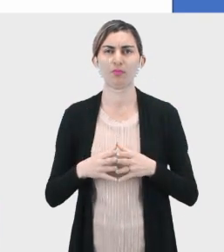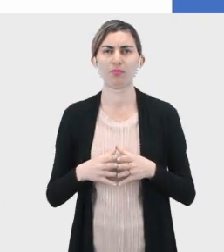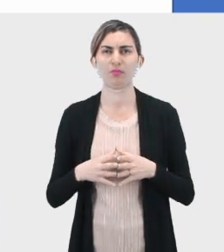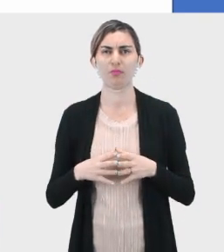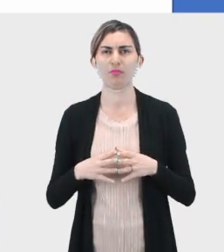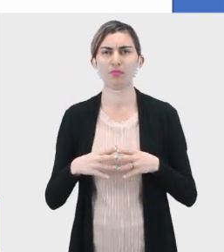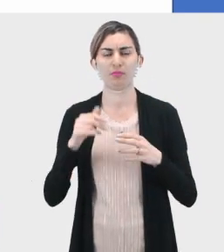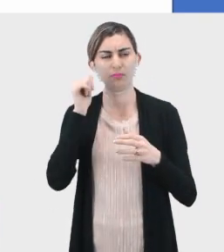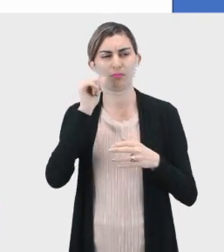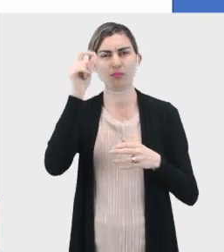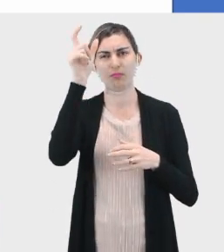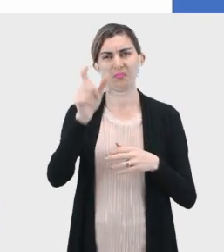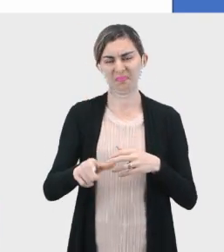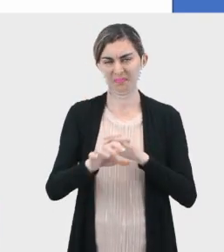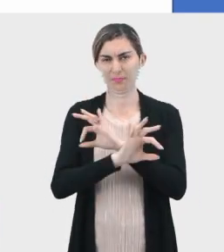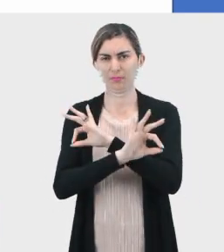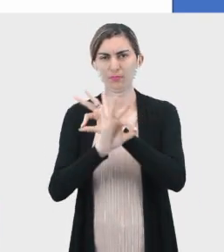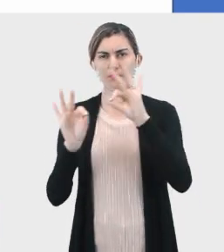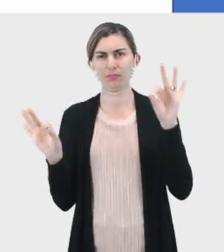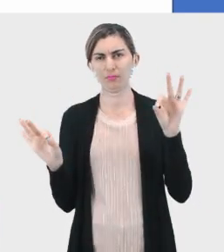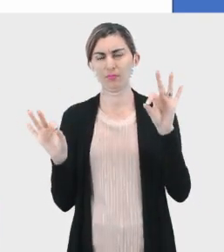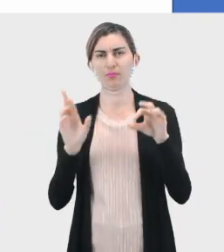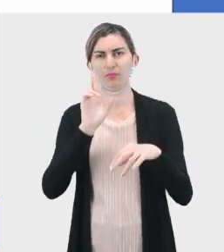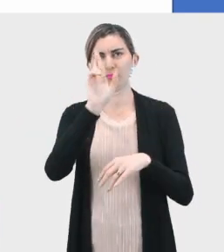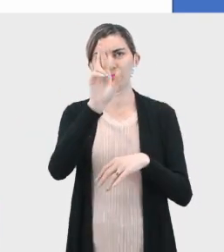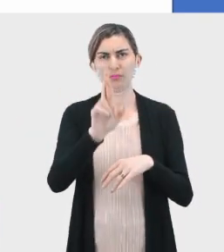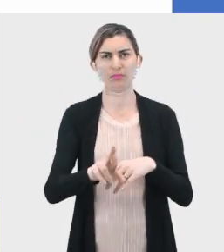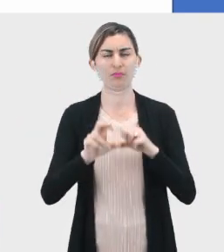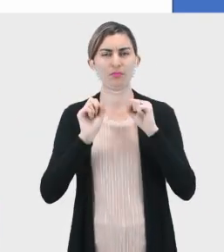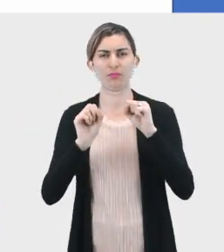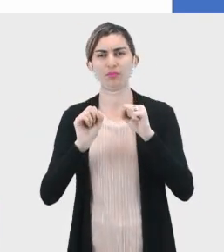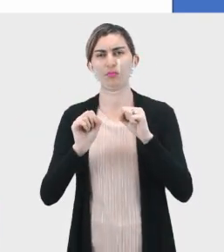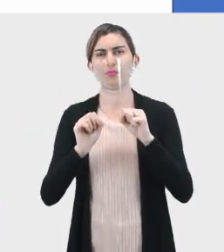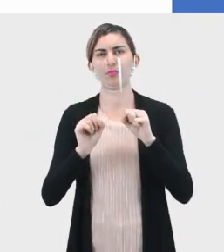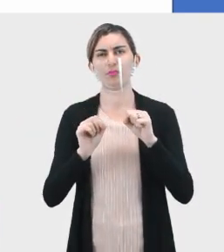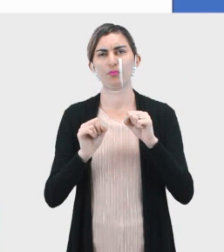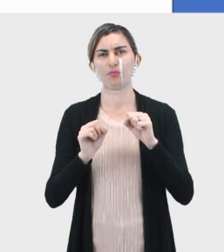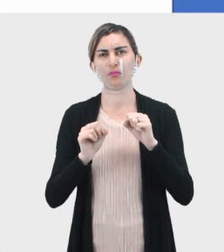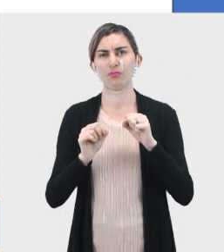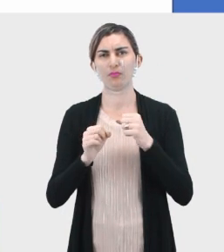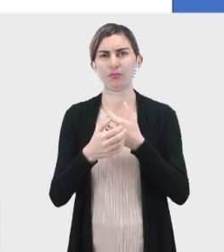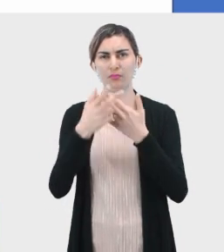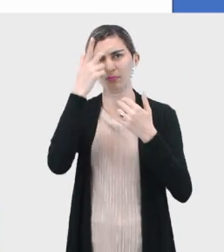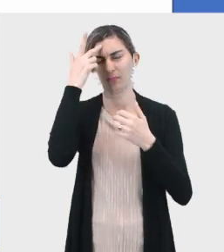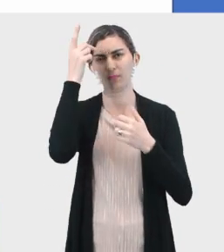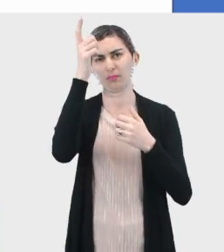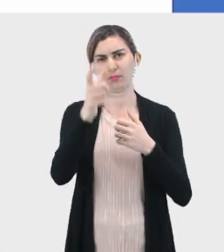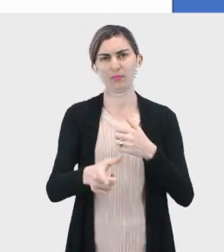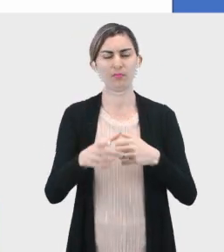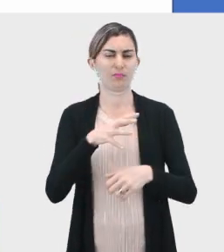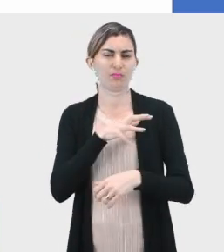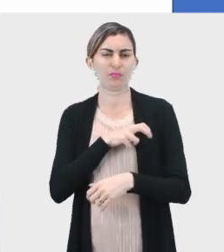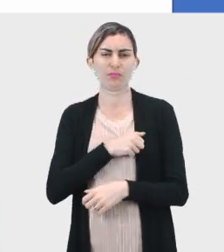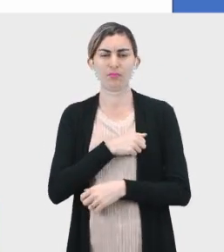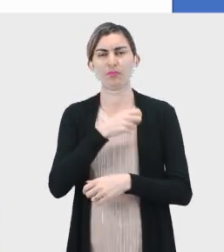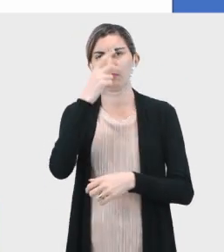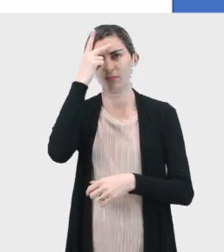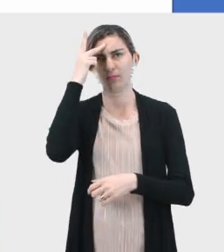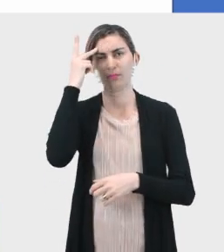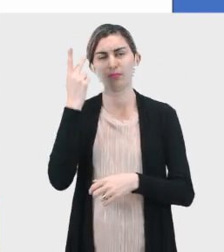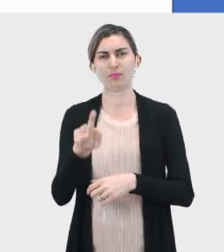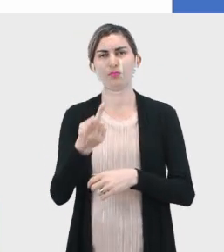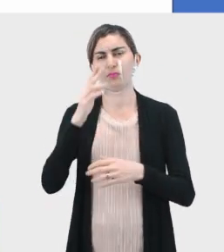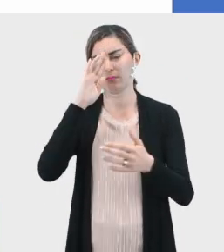woman. Uma mulher fenomenal. As respostas podem girar em torno de uma pessoa que se ama, uma pessoa